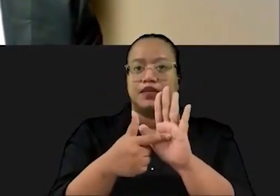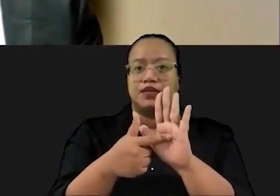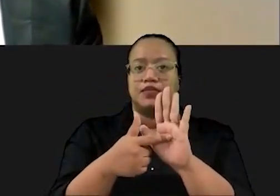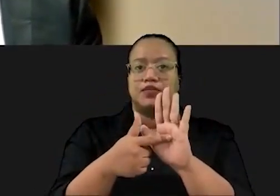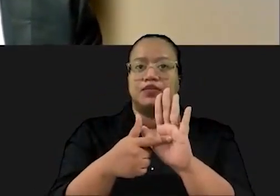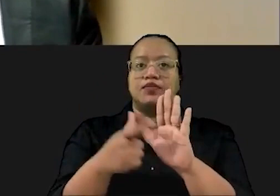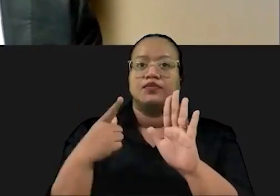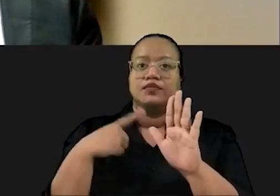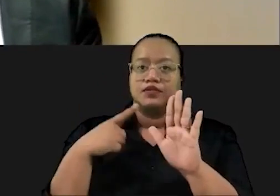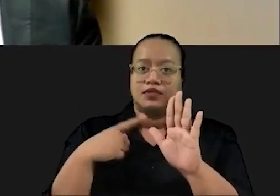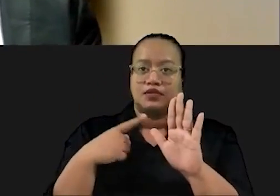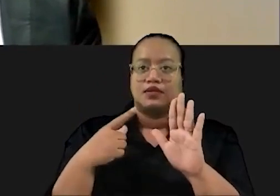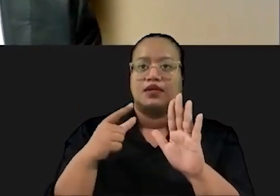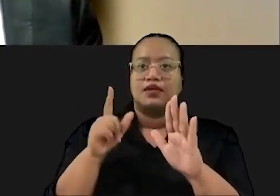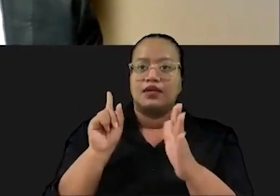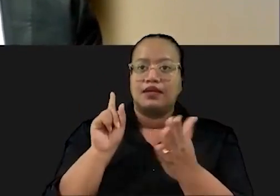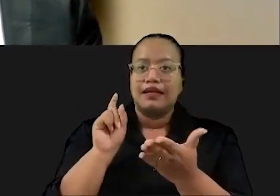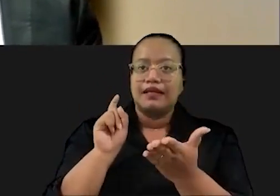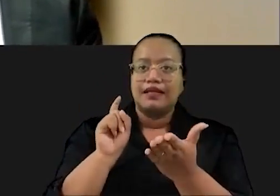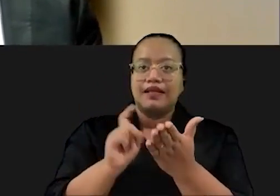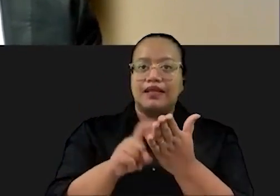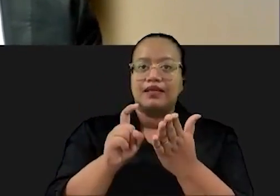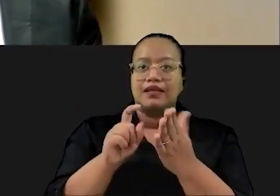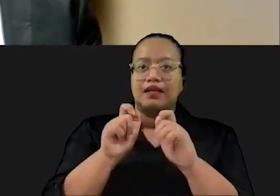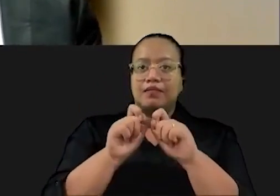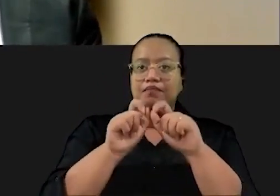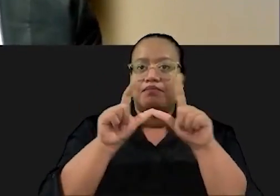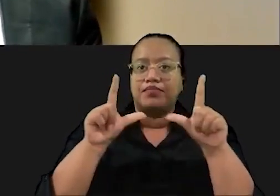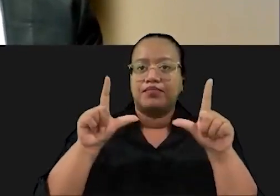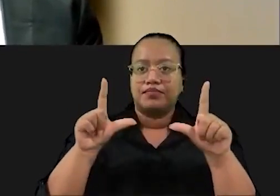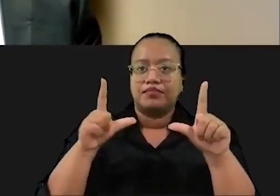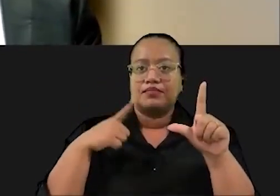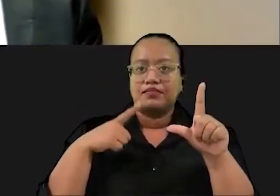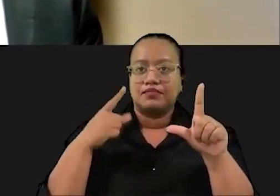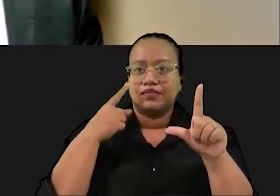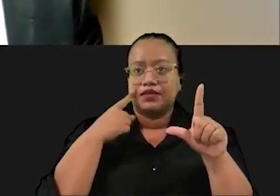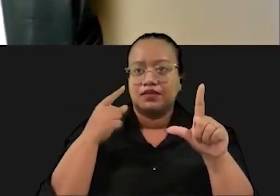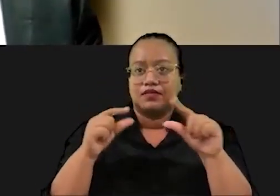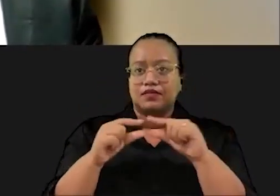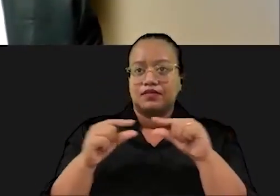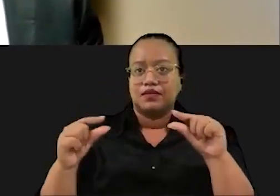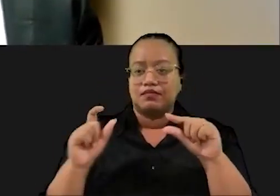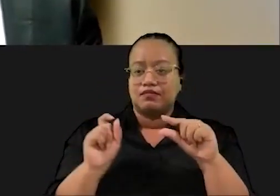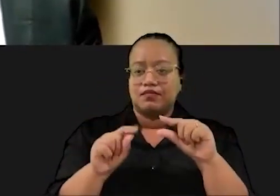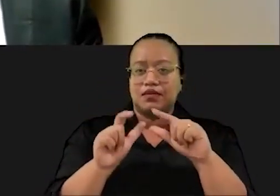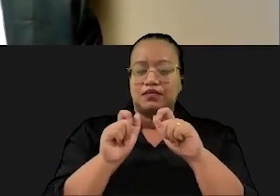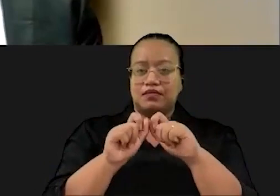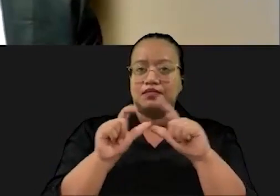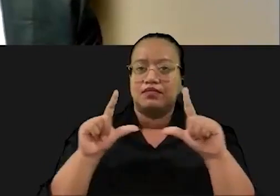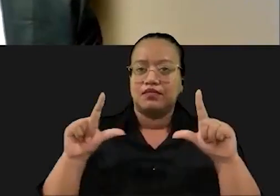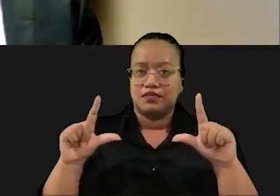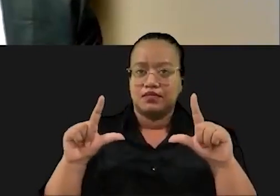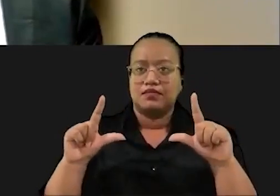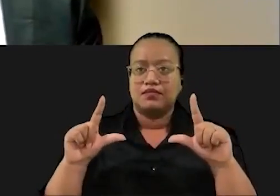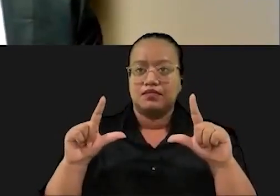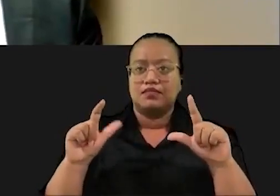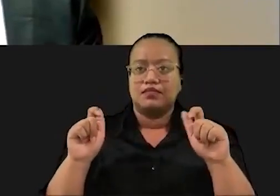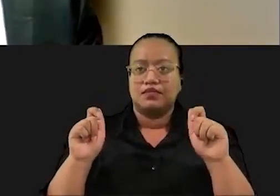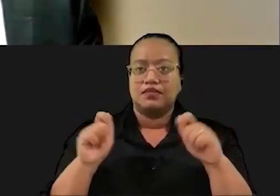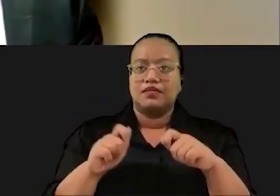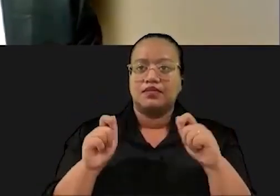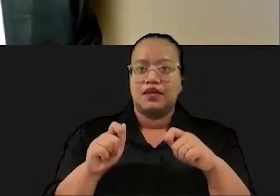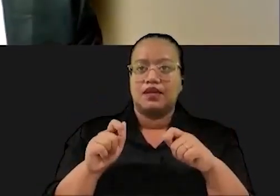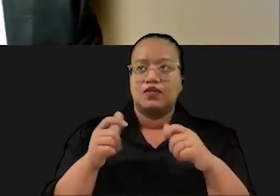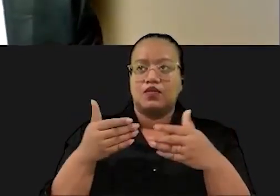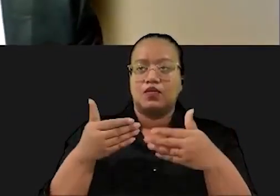nesse símbolozinho ali na barra lateral esquerda do PJE, né? Do painel do usuário. Mas ela